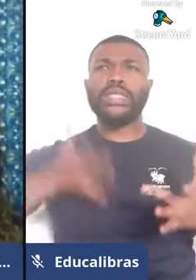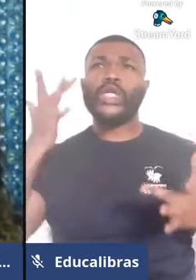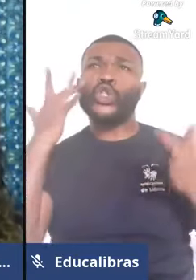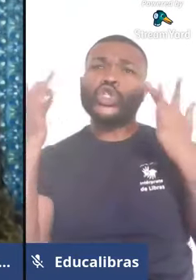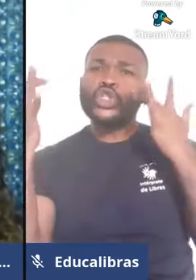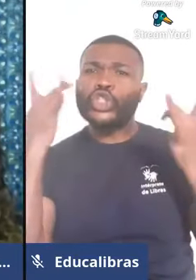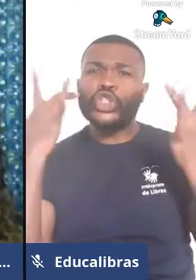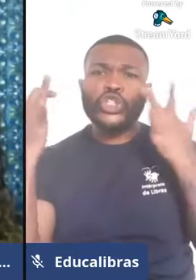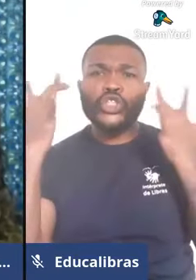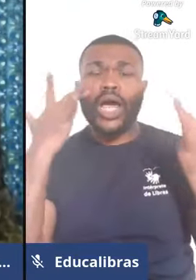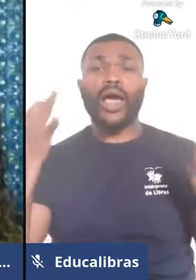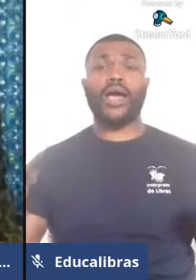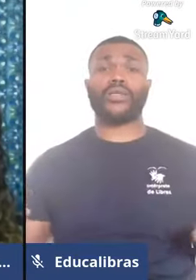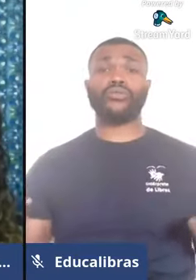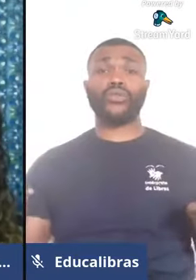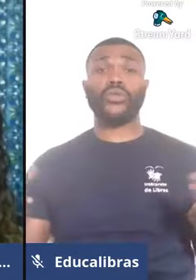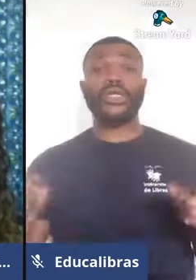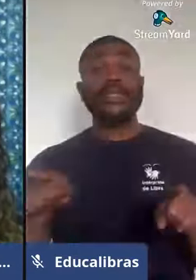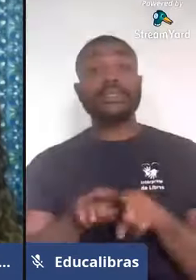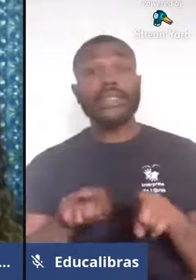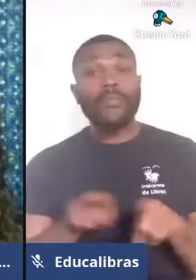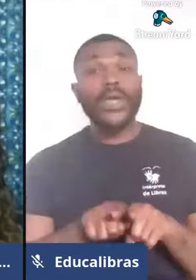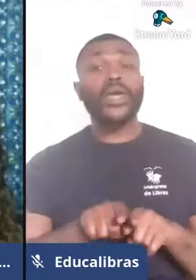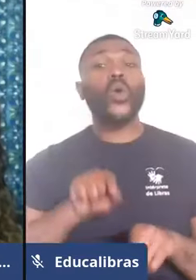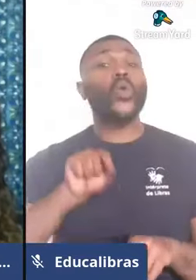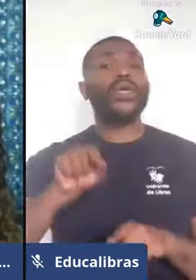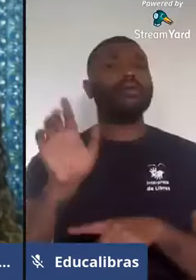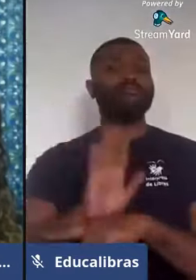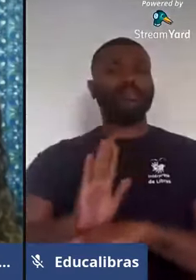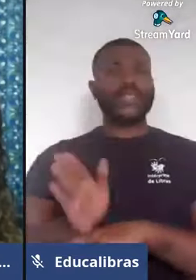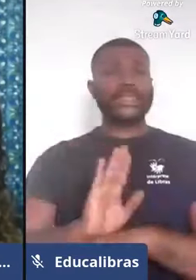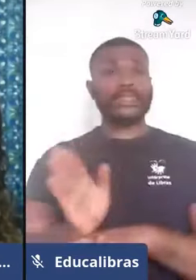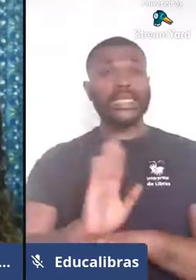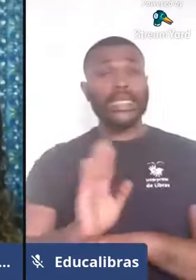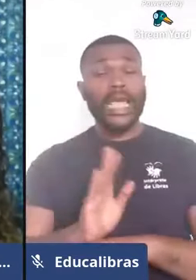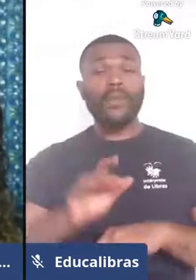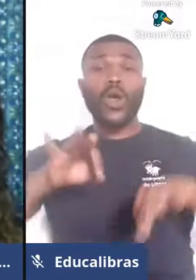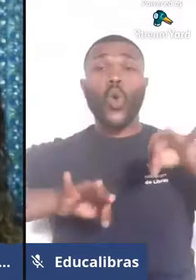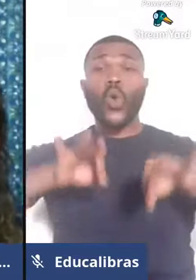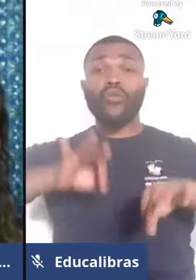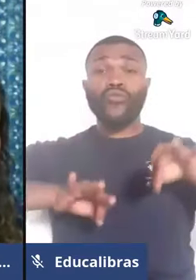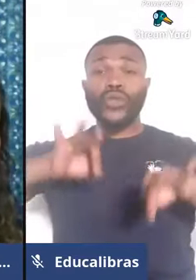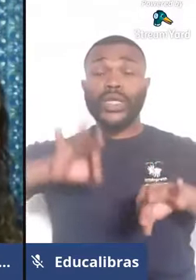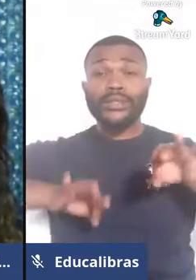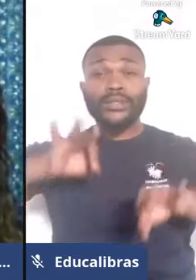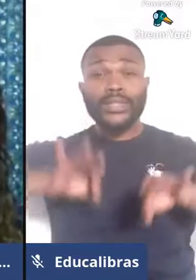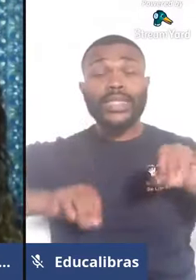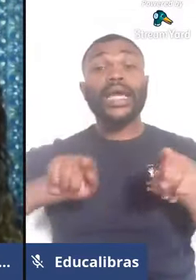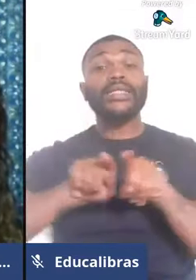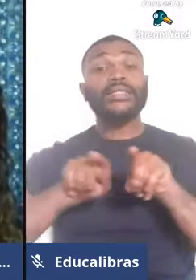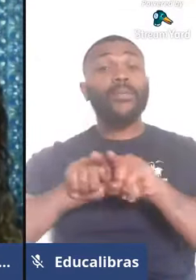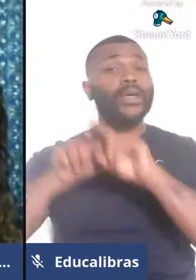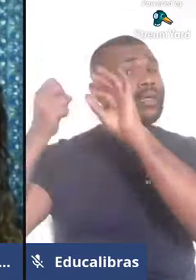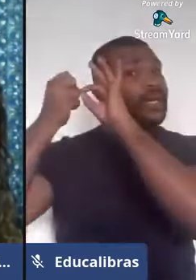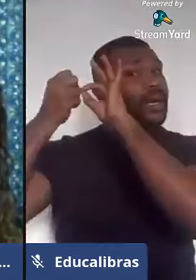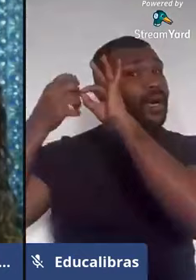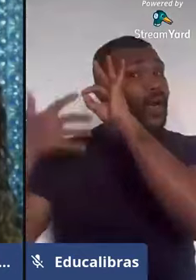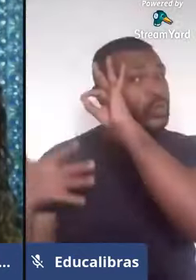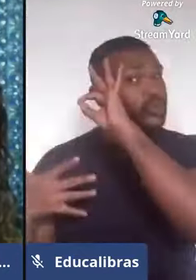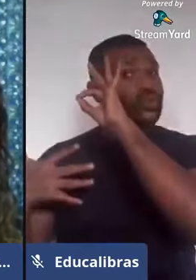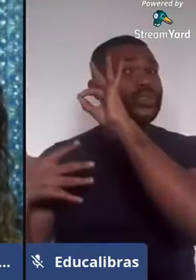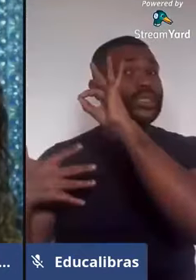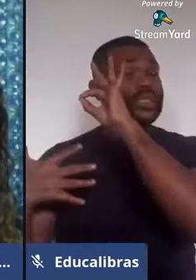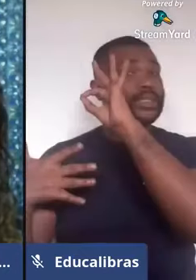teatro, na questão dos cinemas, das oficinas, a coisa da audiodescrição também, nos